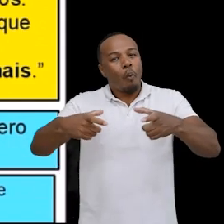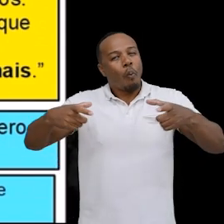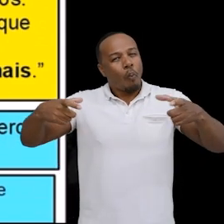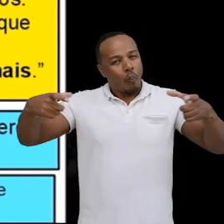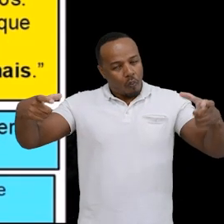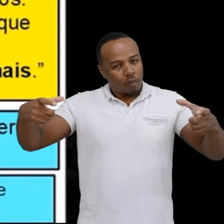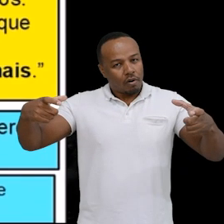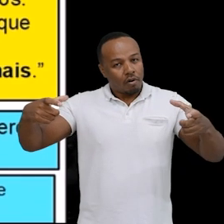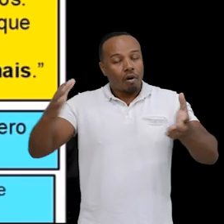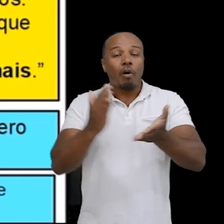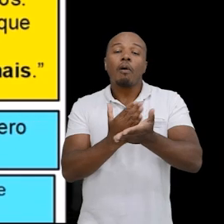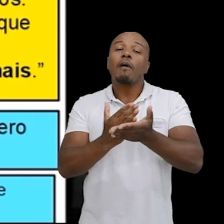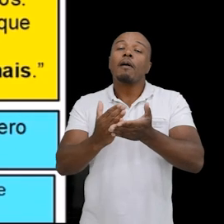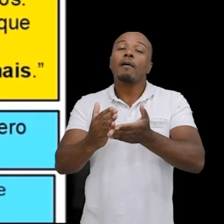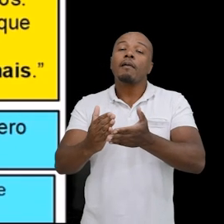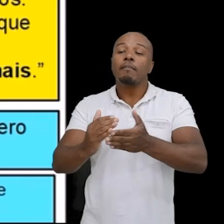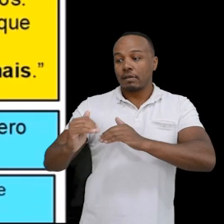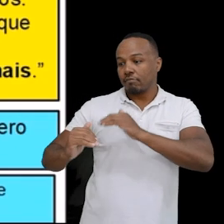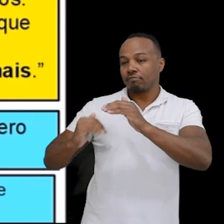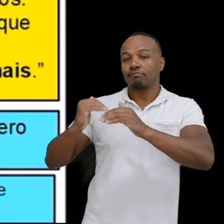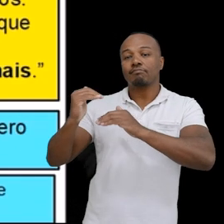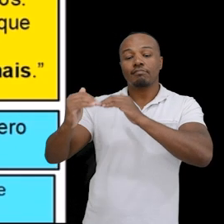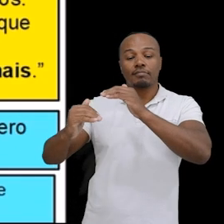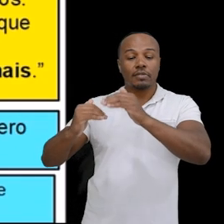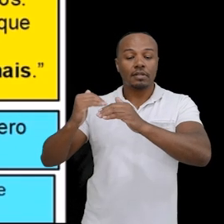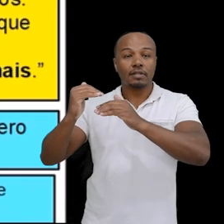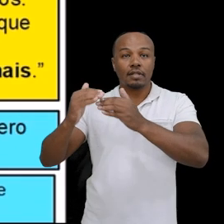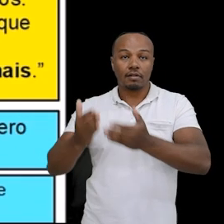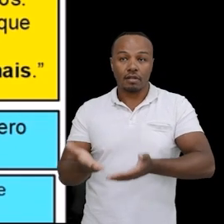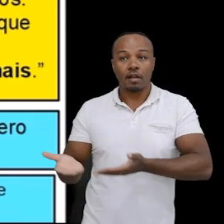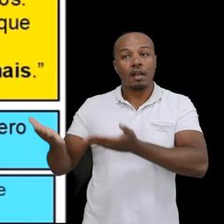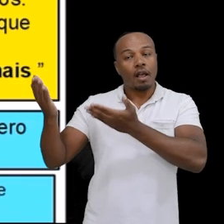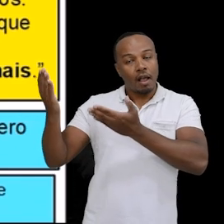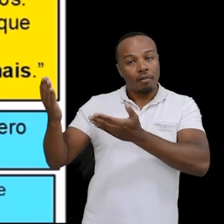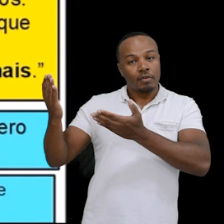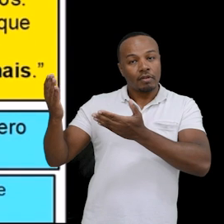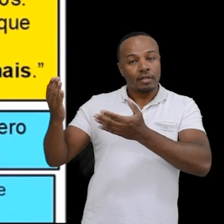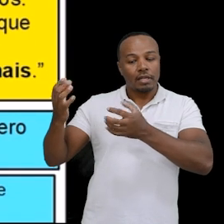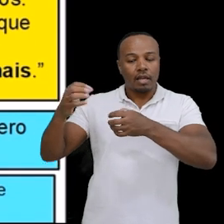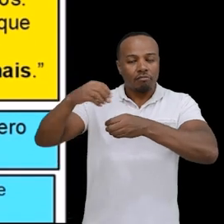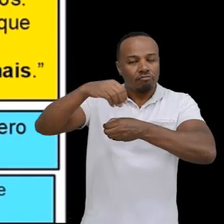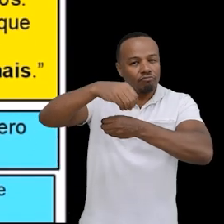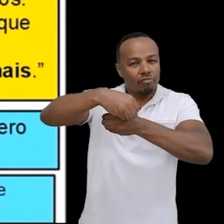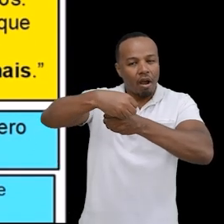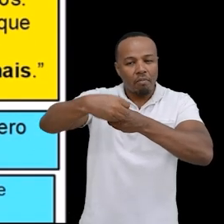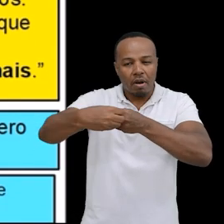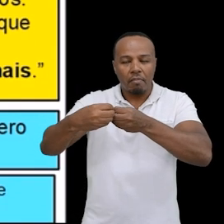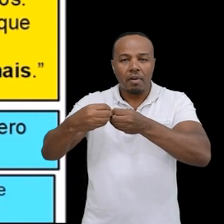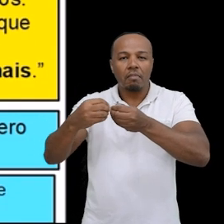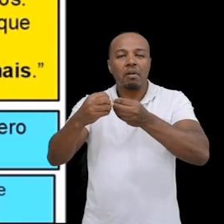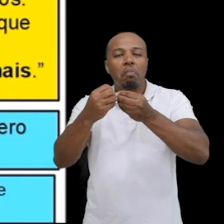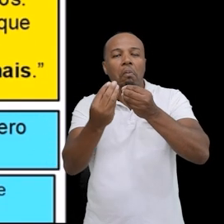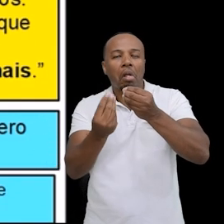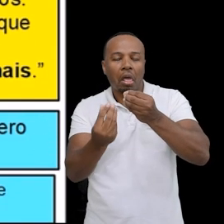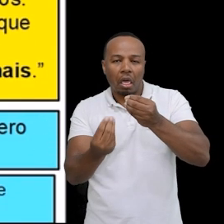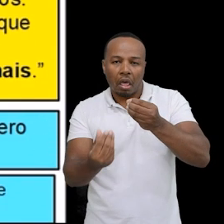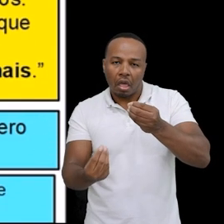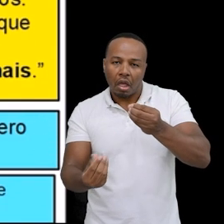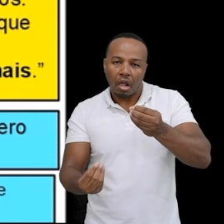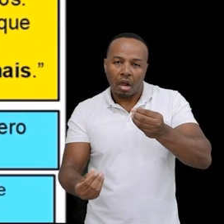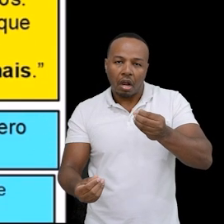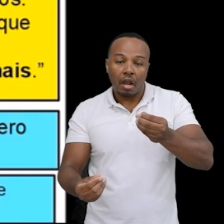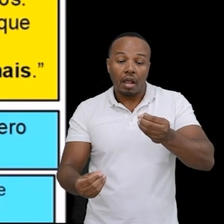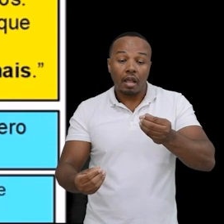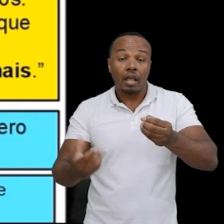outros neurônios, inicia o processo de apoptose, que é a morte celular programada,